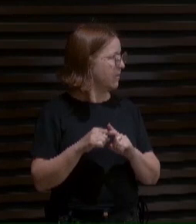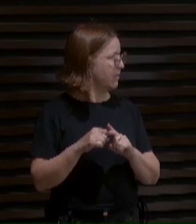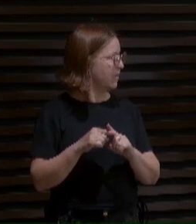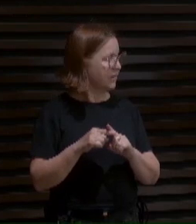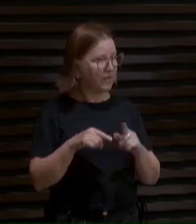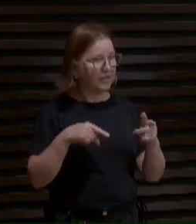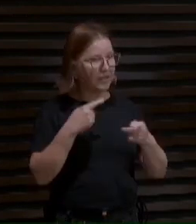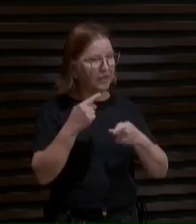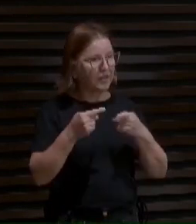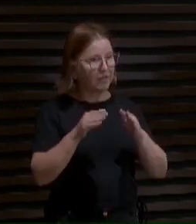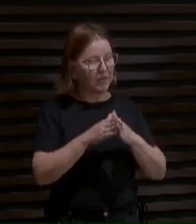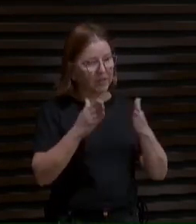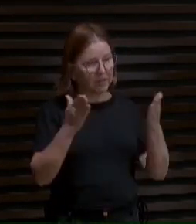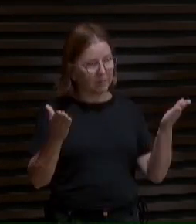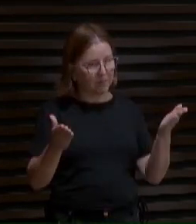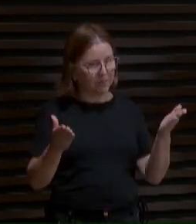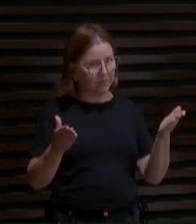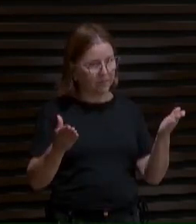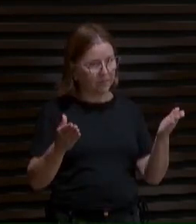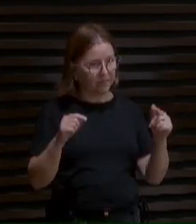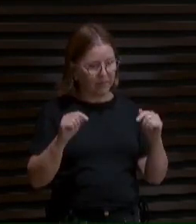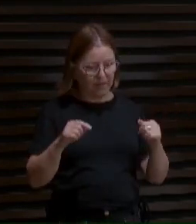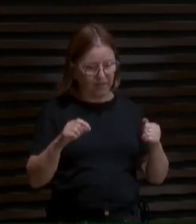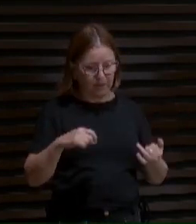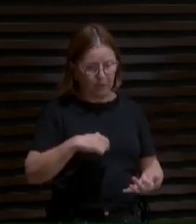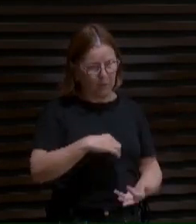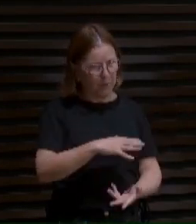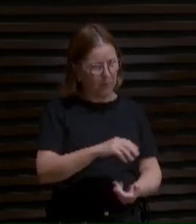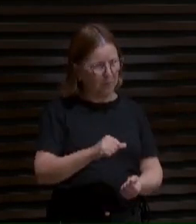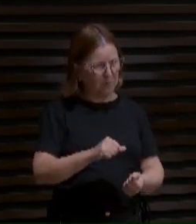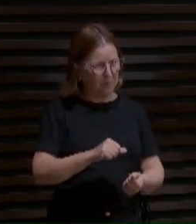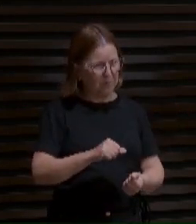Esse mundo está corrompido.